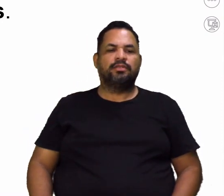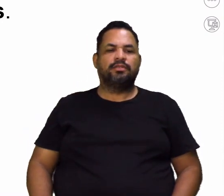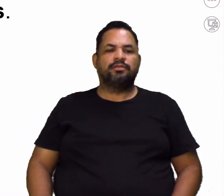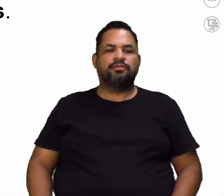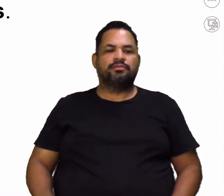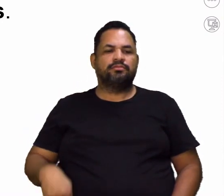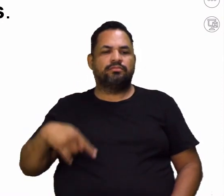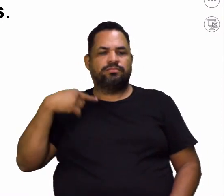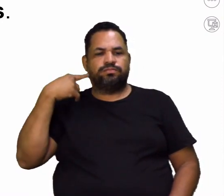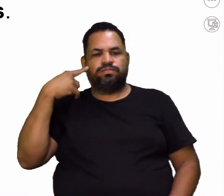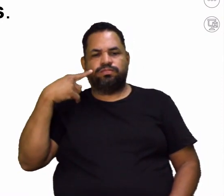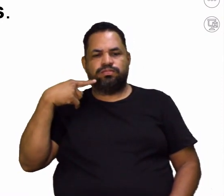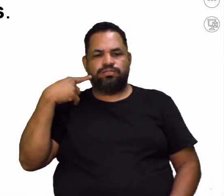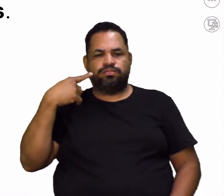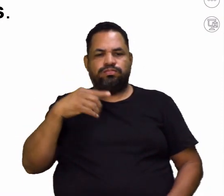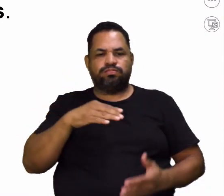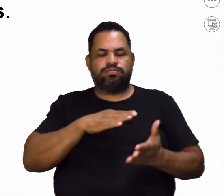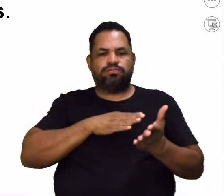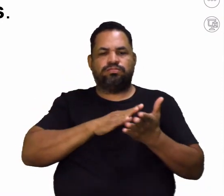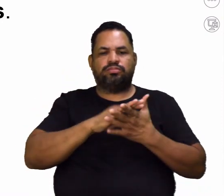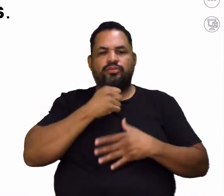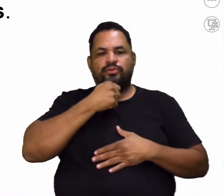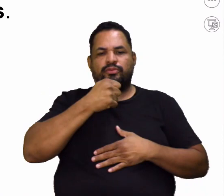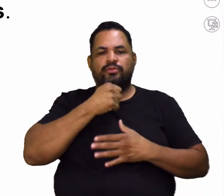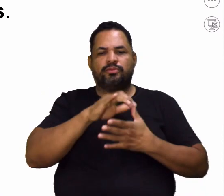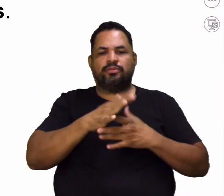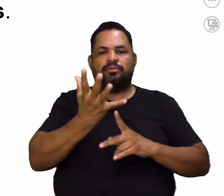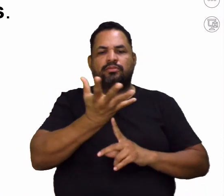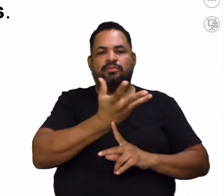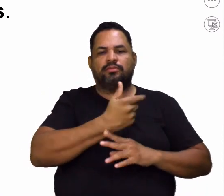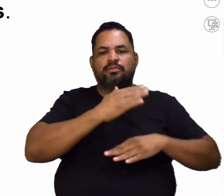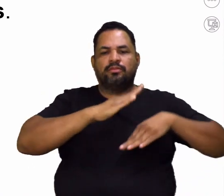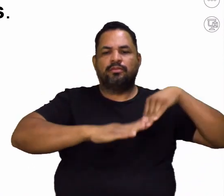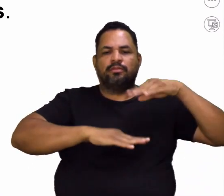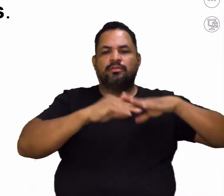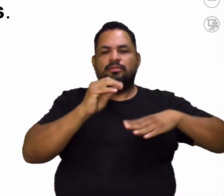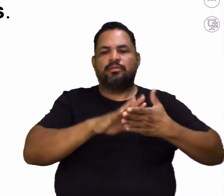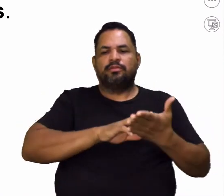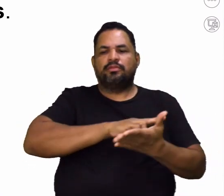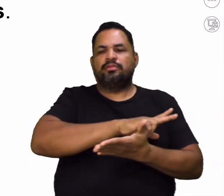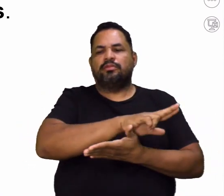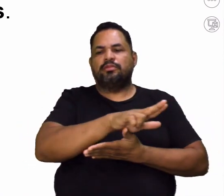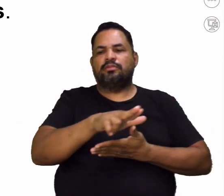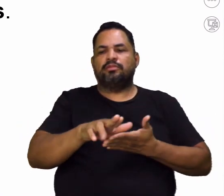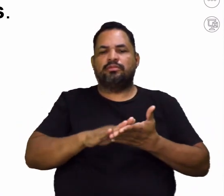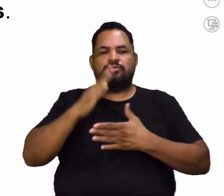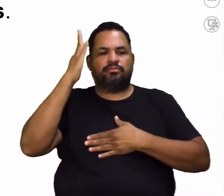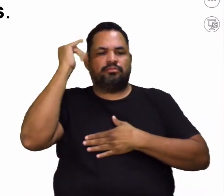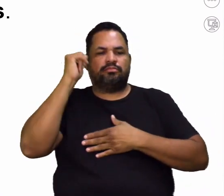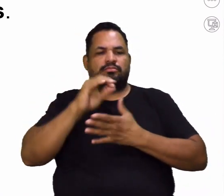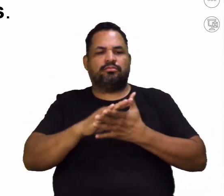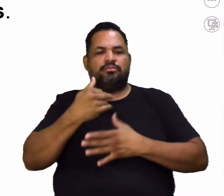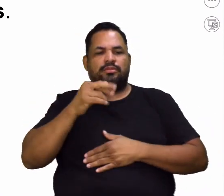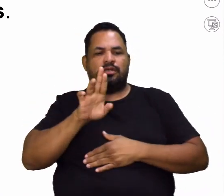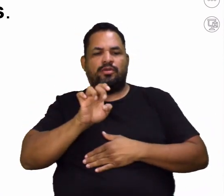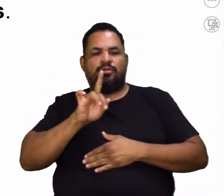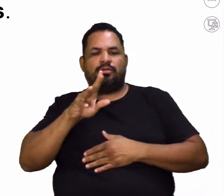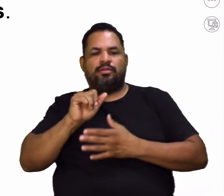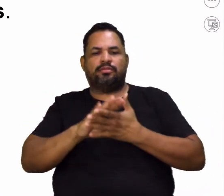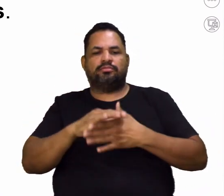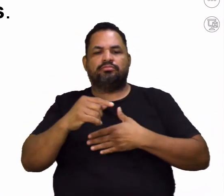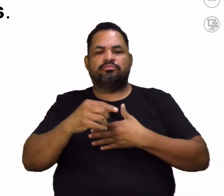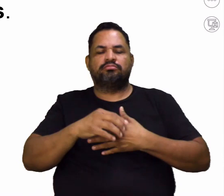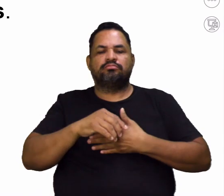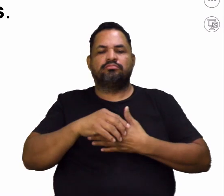advogado jornalista e artista de múltiplos talentos Raul Pompéia o autor